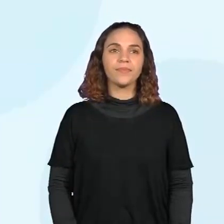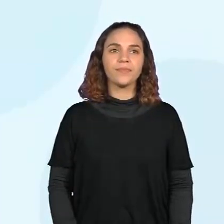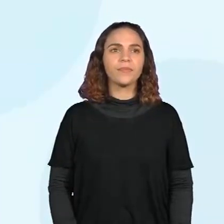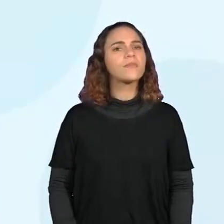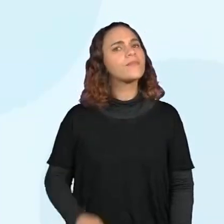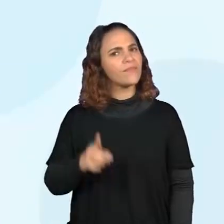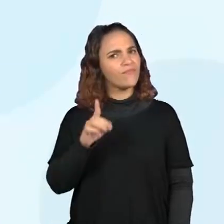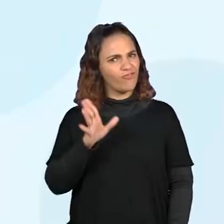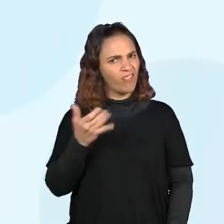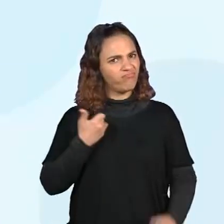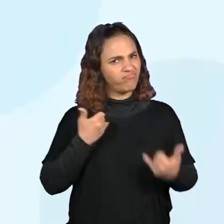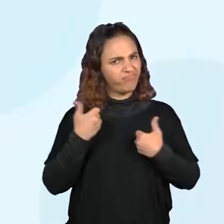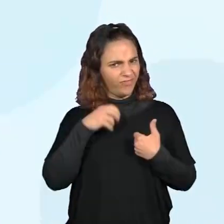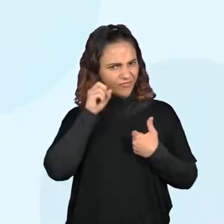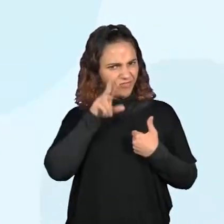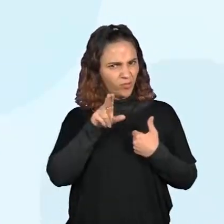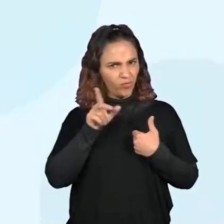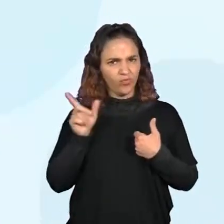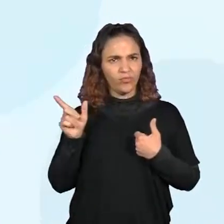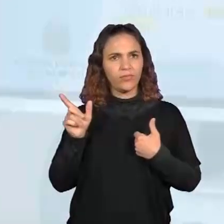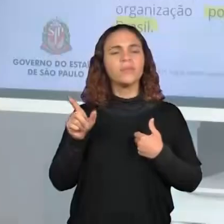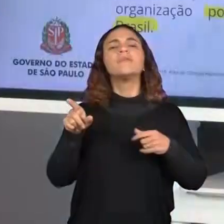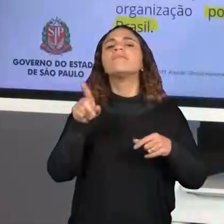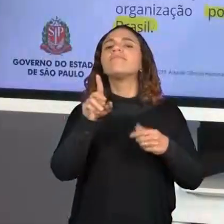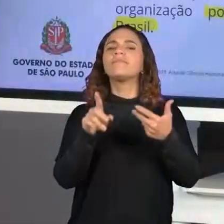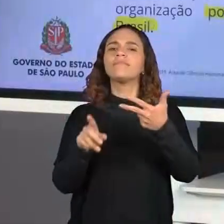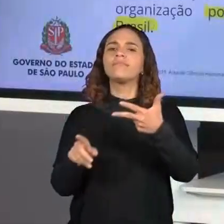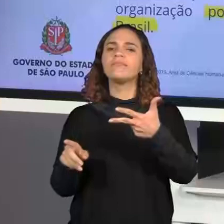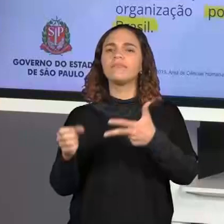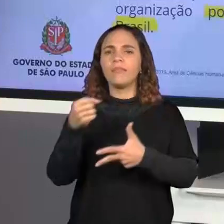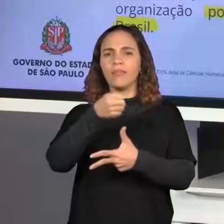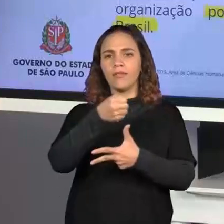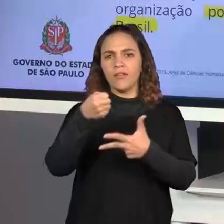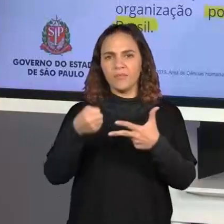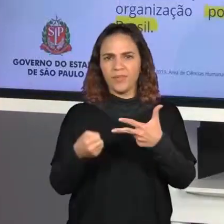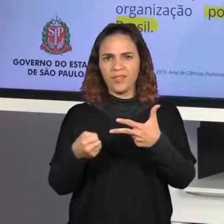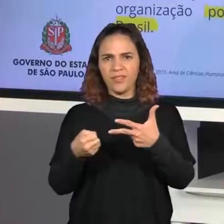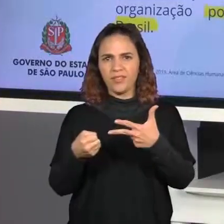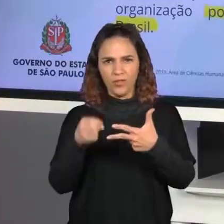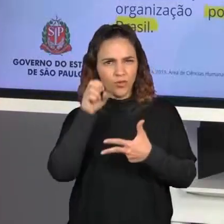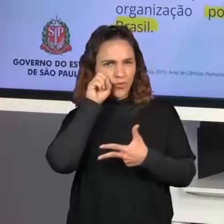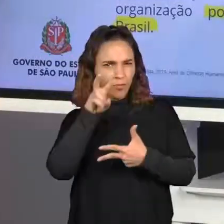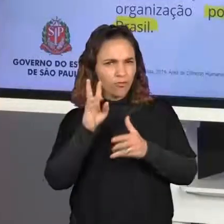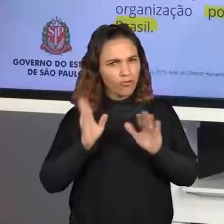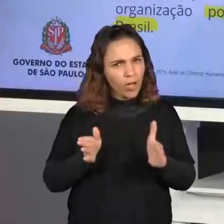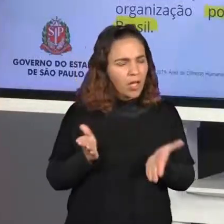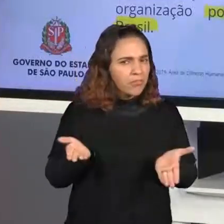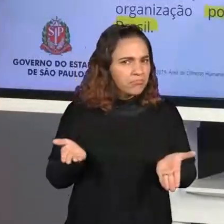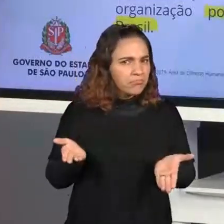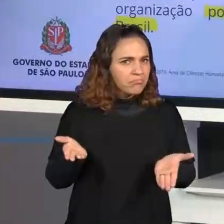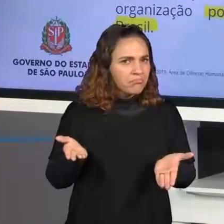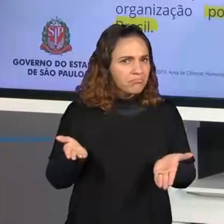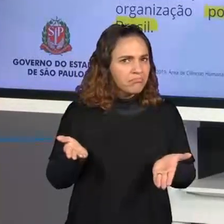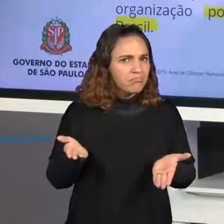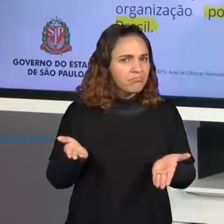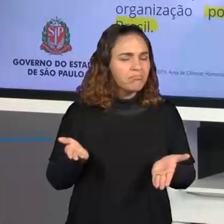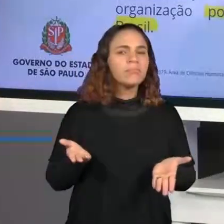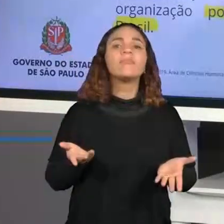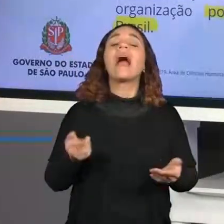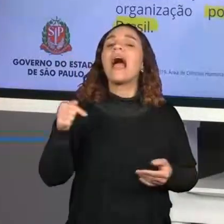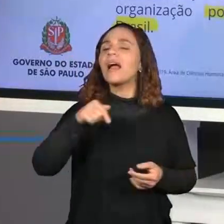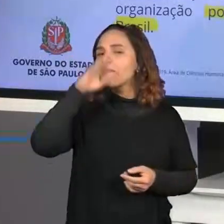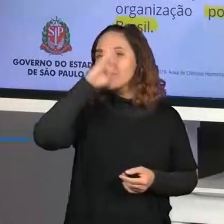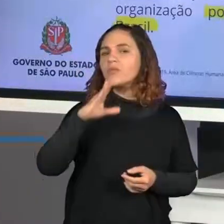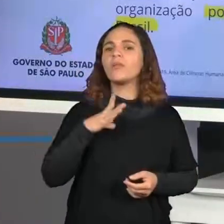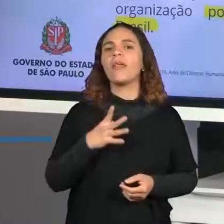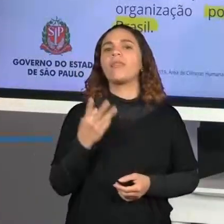Você já ouviu falar dos 3 poderes? Alguma vez, em algum lugar, você já ouviu falar sobre isso? Ah, no Brasil